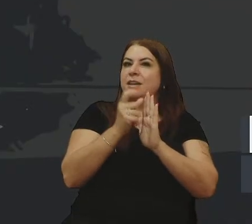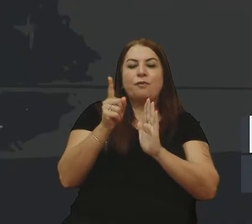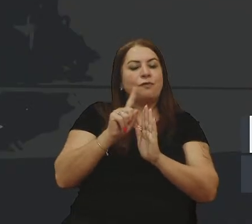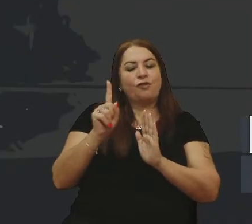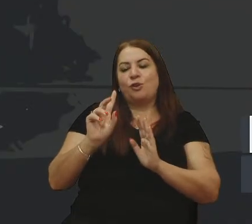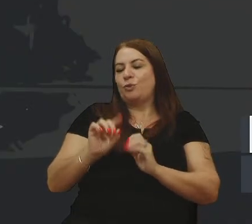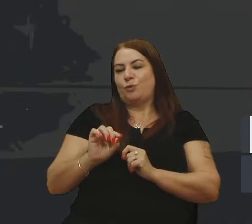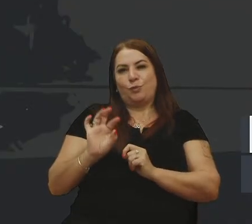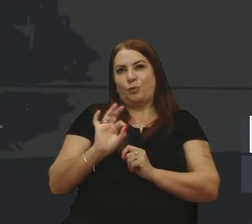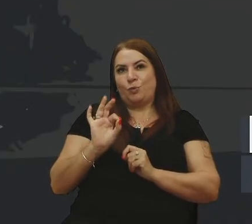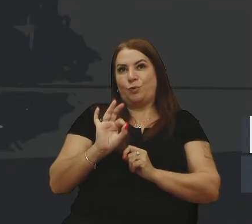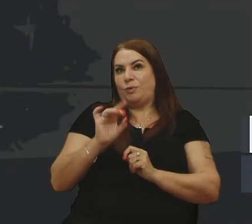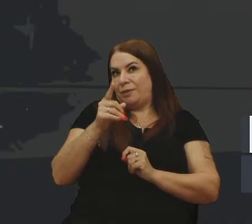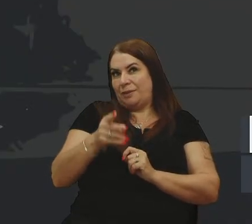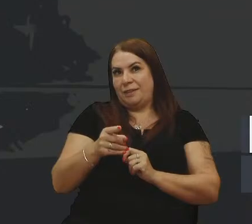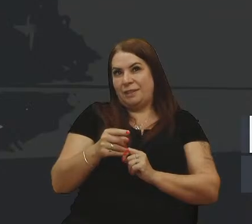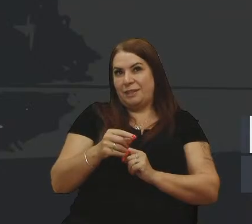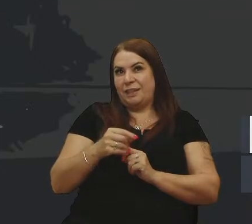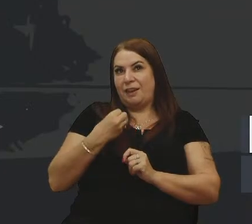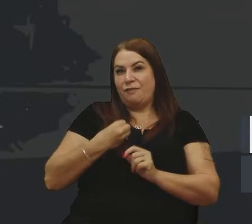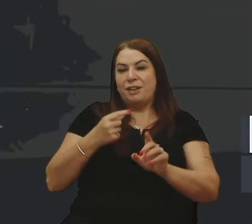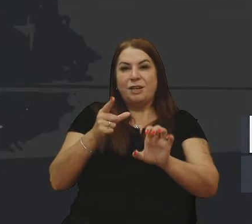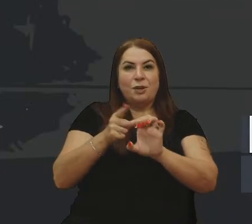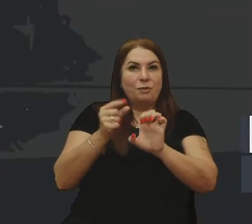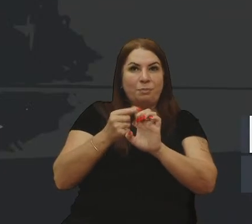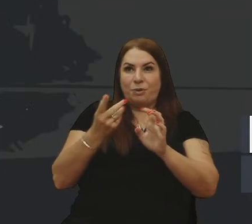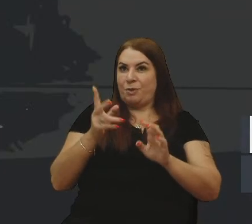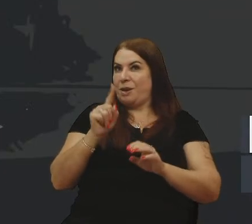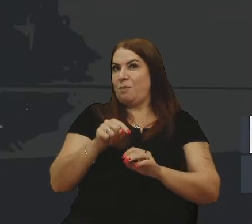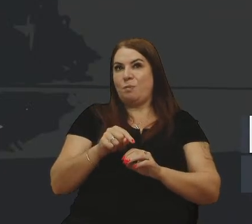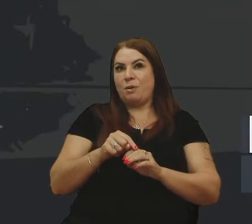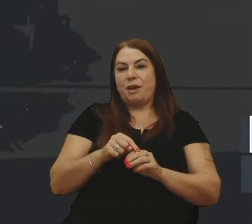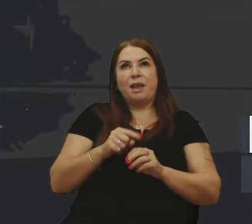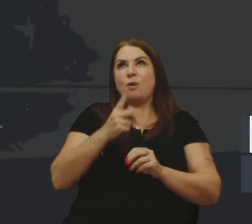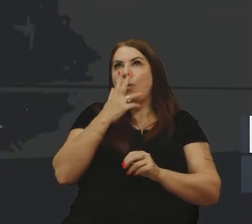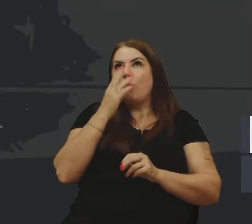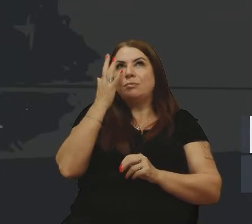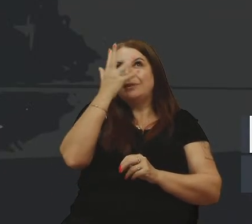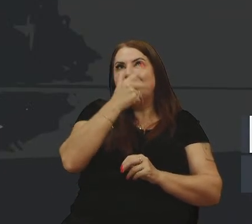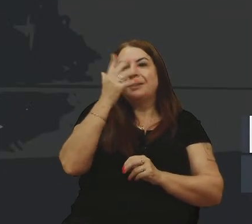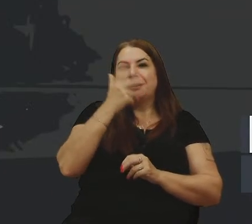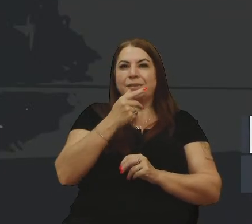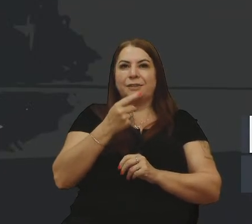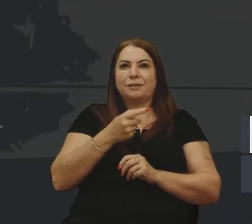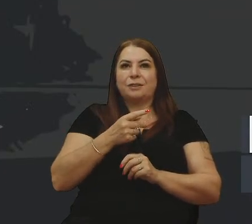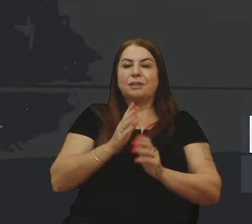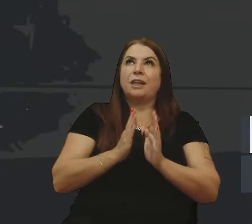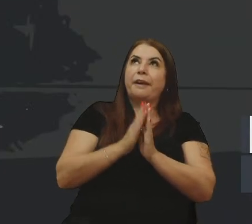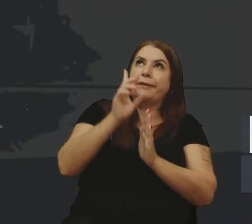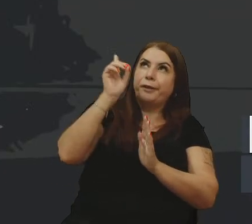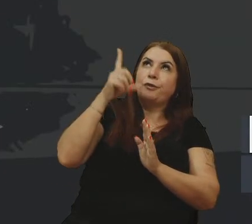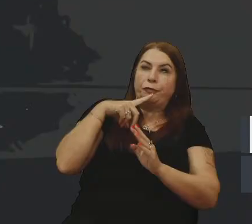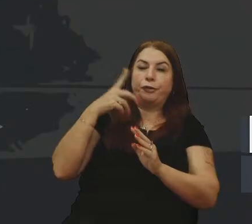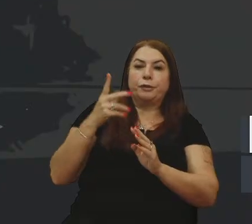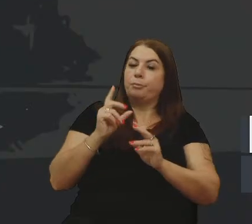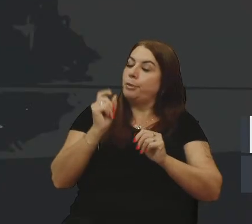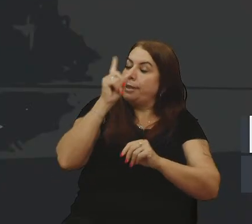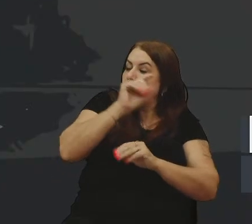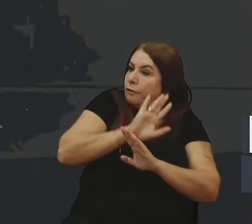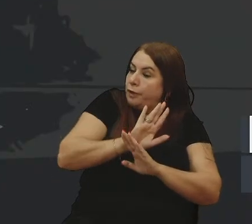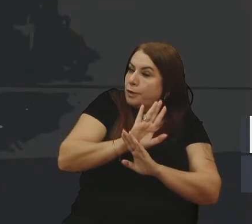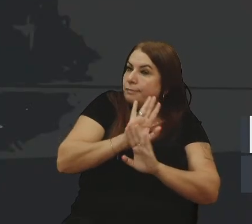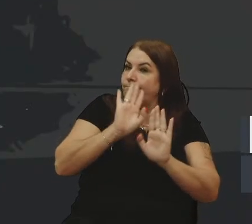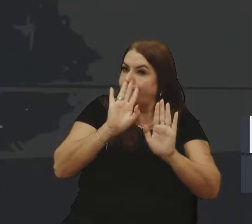assim. Né? Não exatamente a vida do empreendedor, ela não é um mar de rosas, geralmente, né? Glória a Deus fosse. Não precisa ser difícil também, vamos